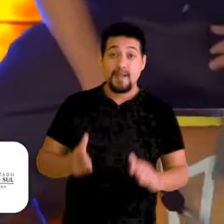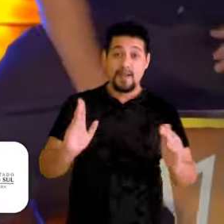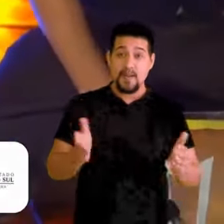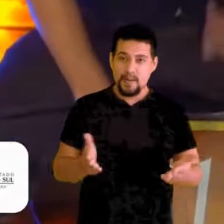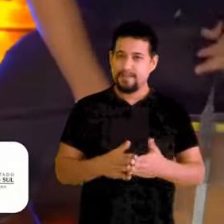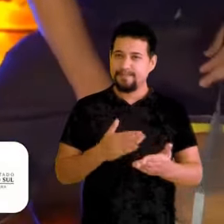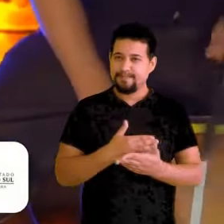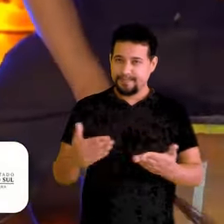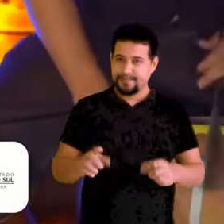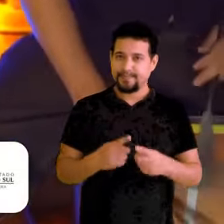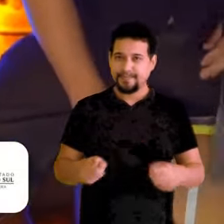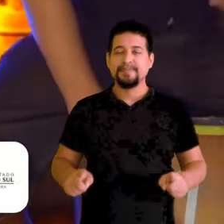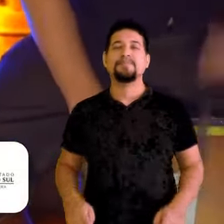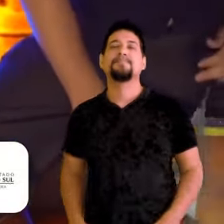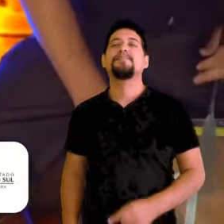Agora vai pra ti o versinho.